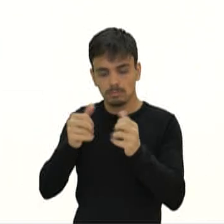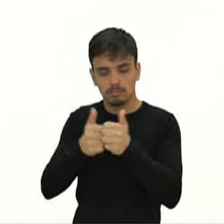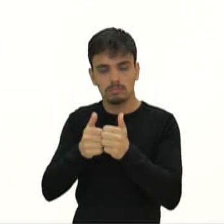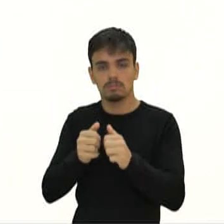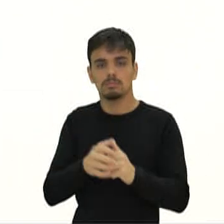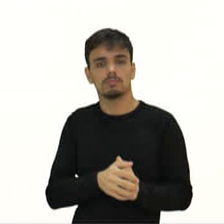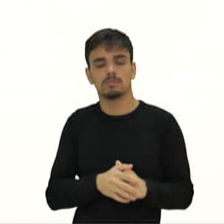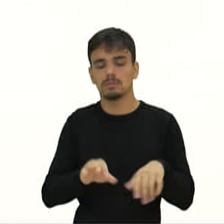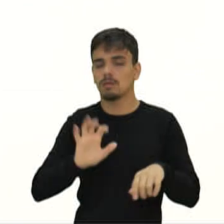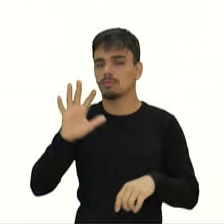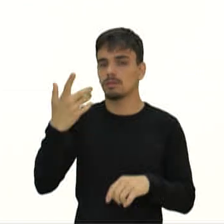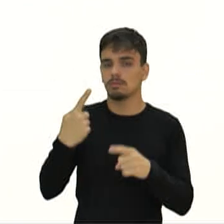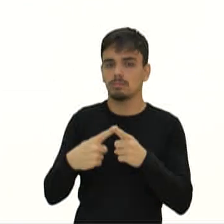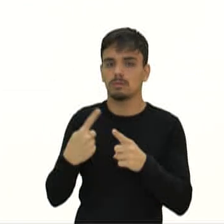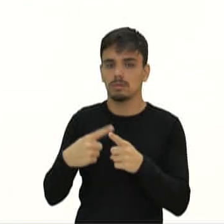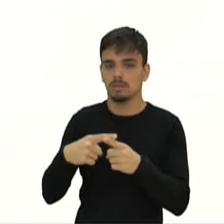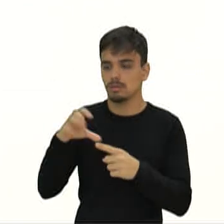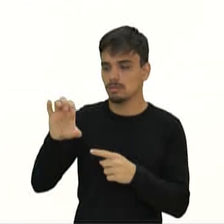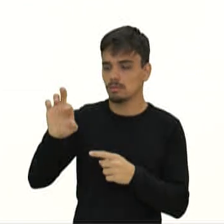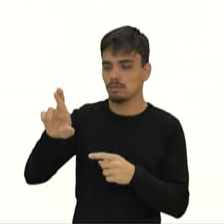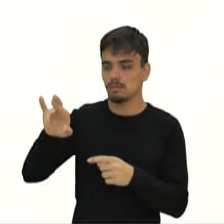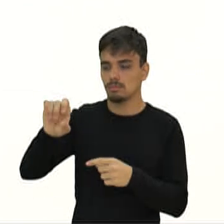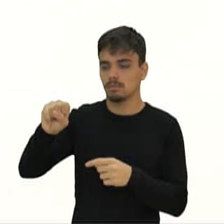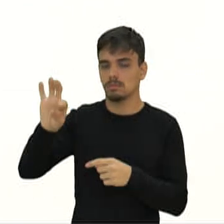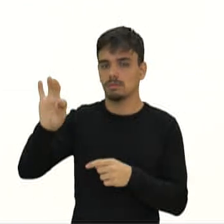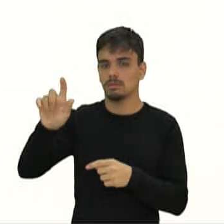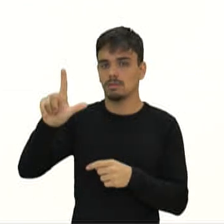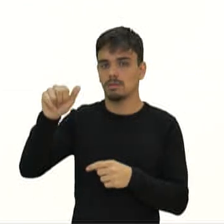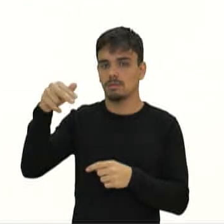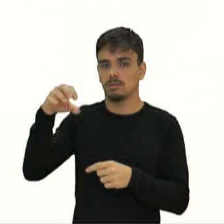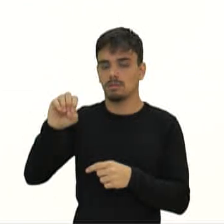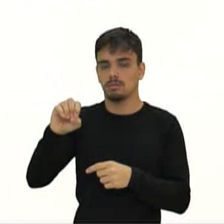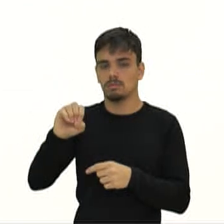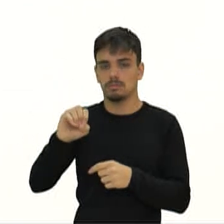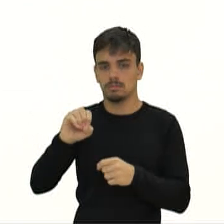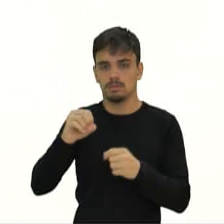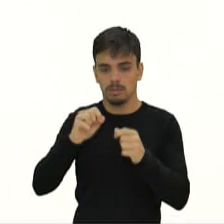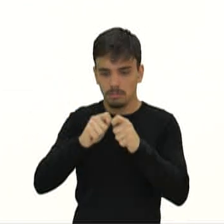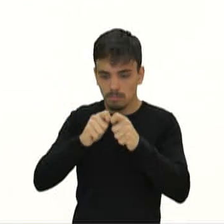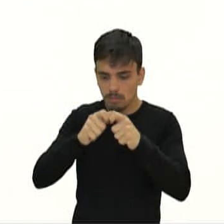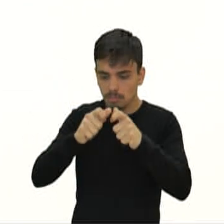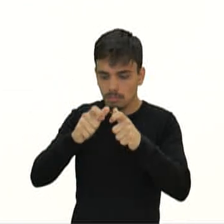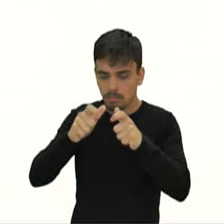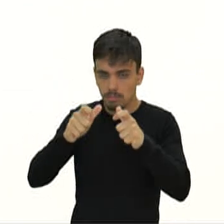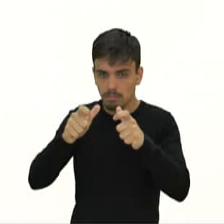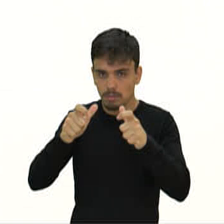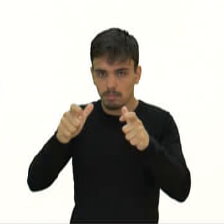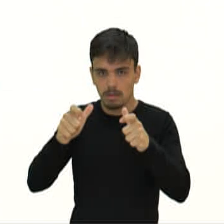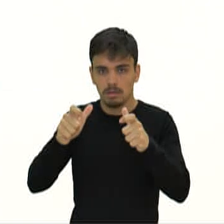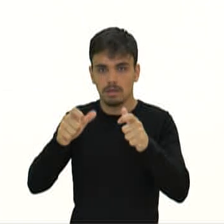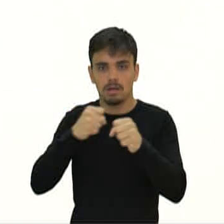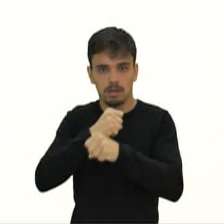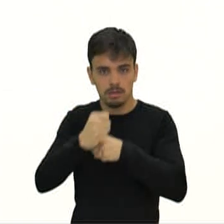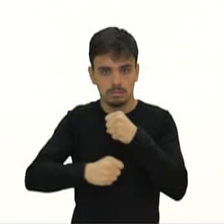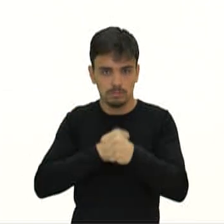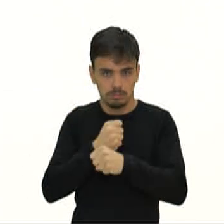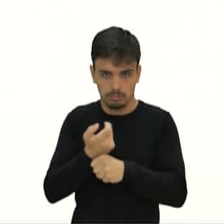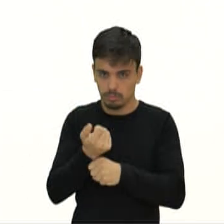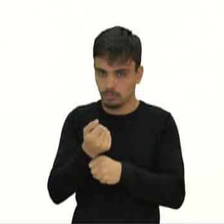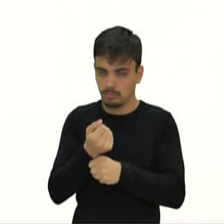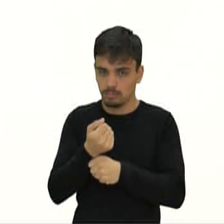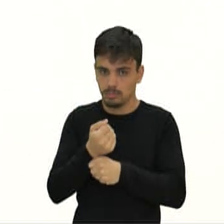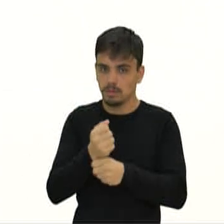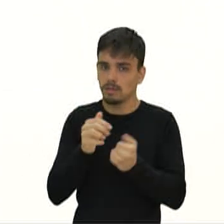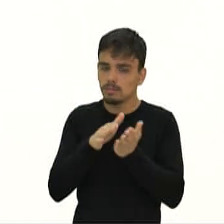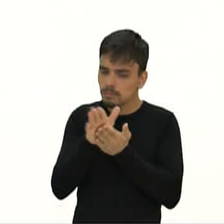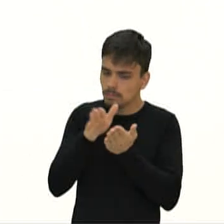o cristalino cresce cerca de 0,02 milímetros ao ano, o que desgasta a elasticidade da estrutura